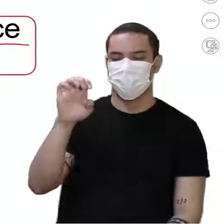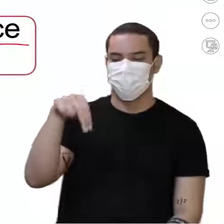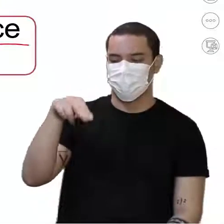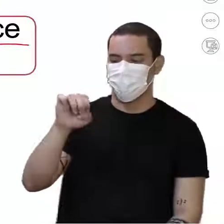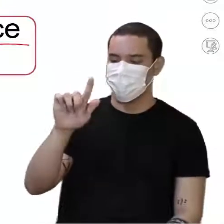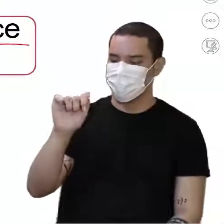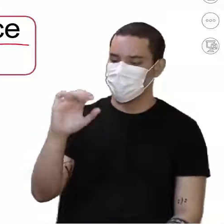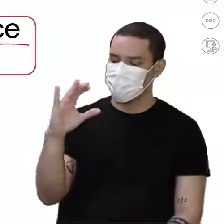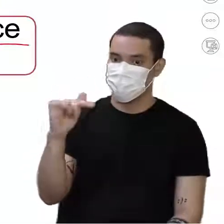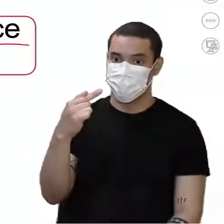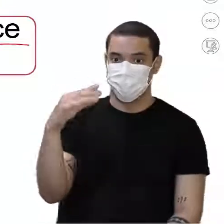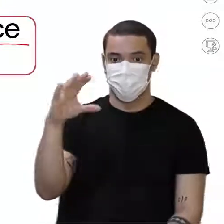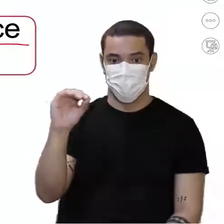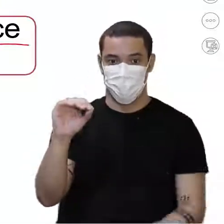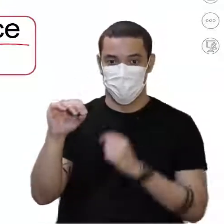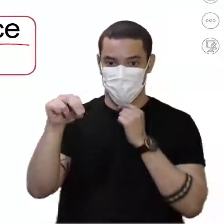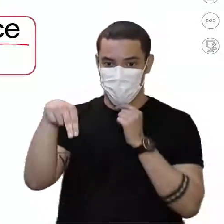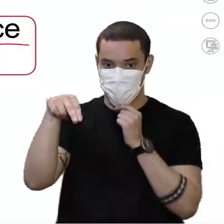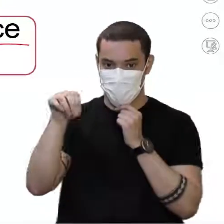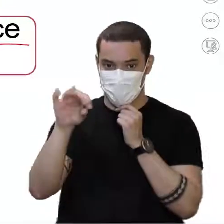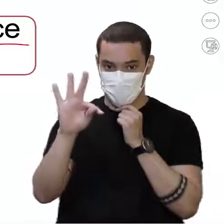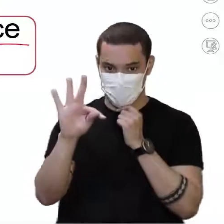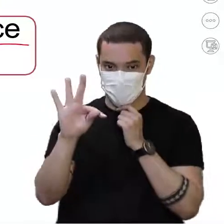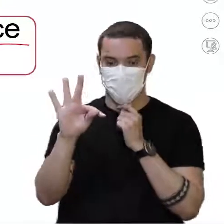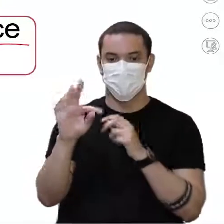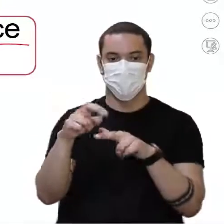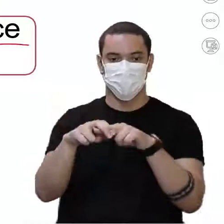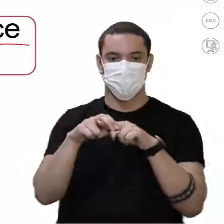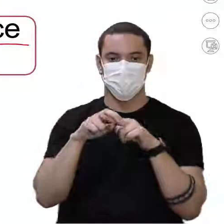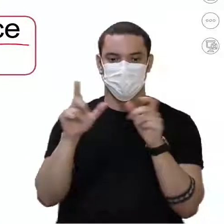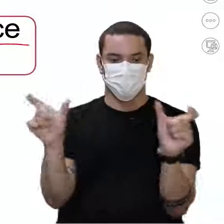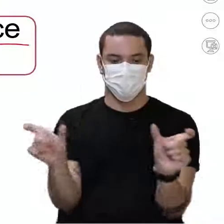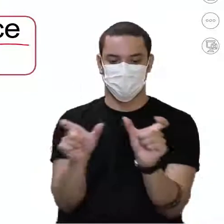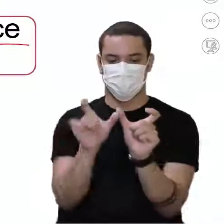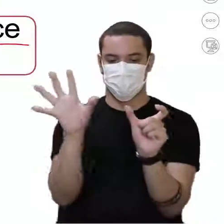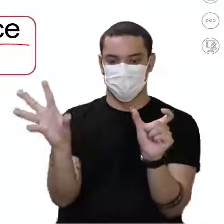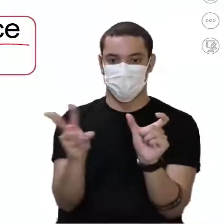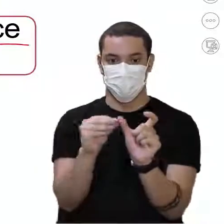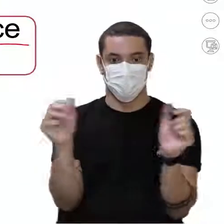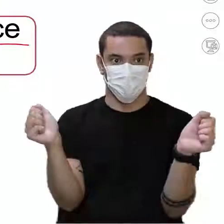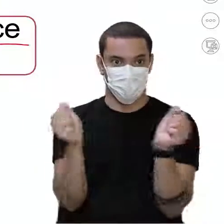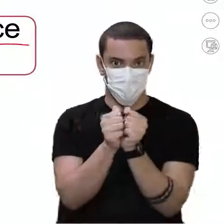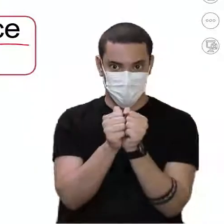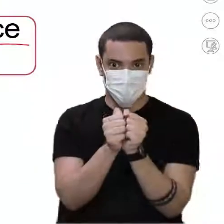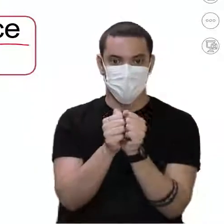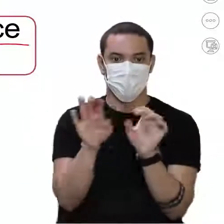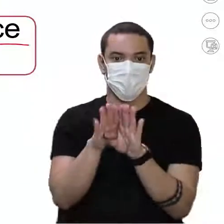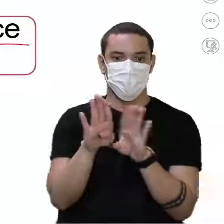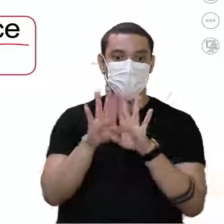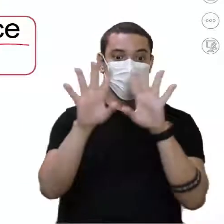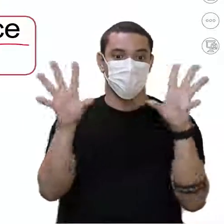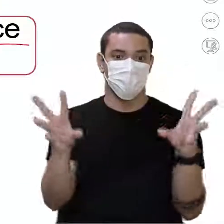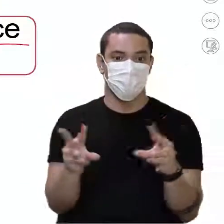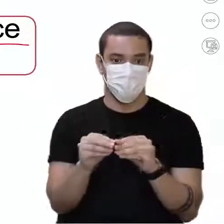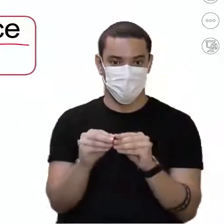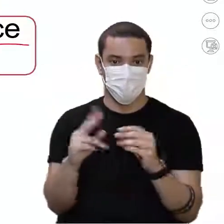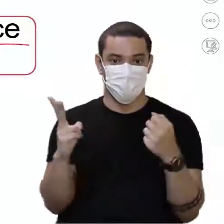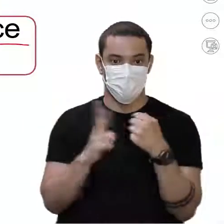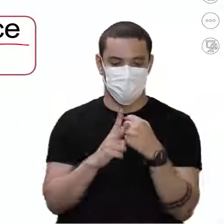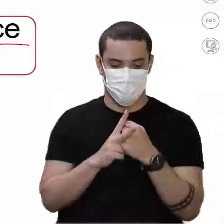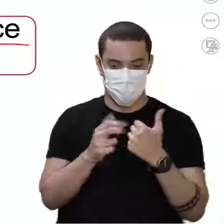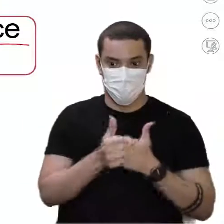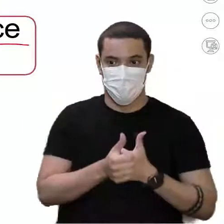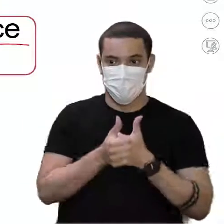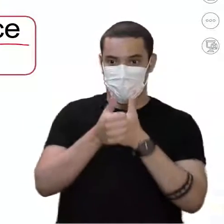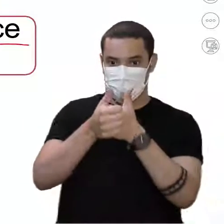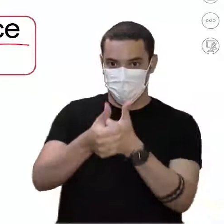do not, da partícula negativa para negar. Então, ela fica do lado e até contraído com o meu verbo